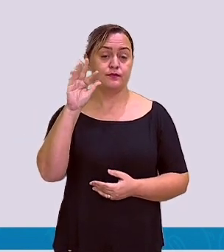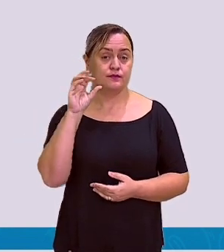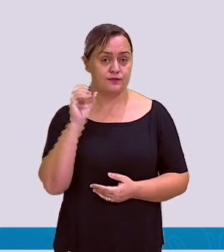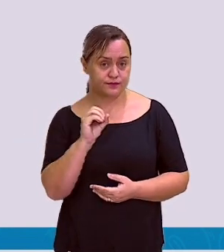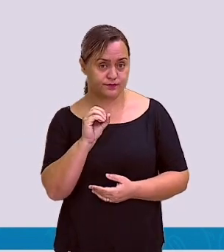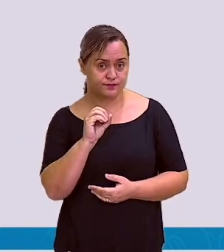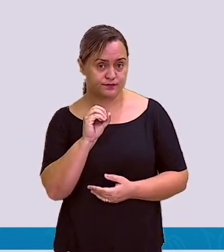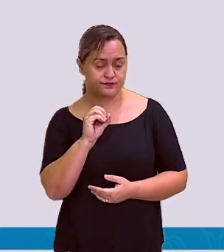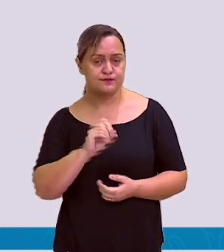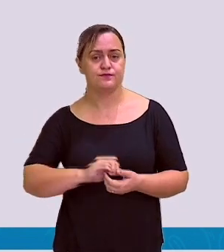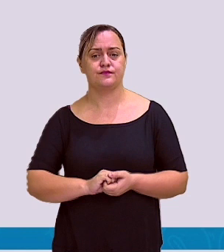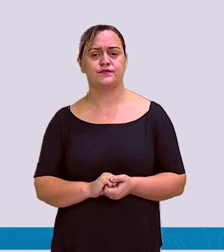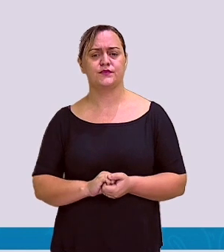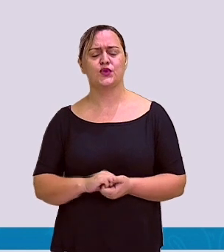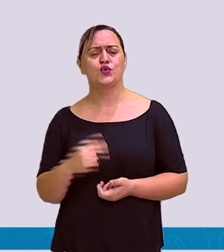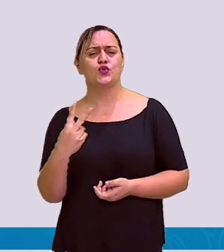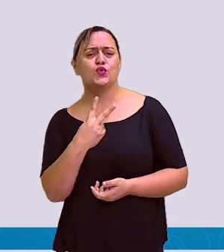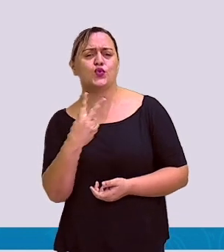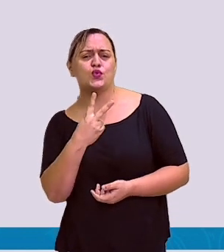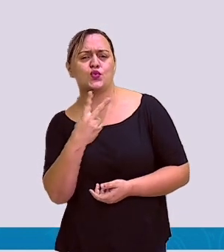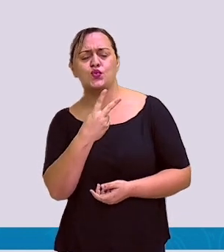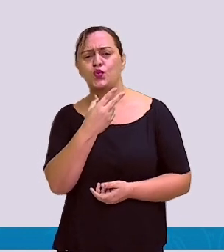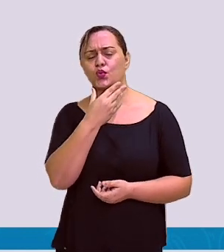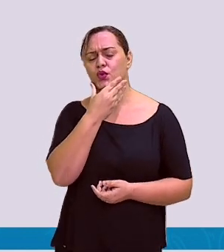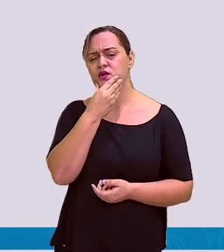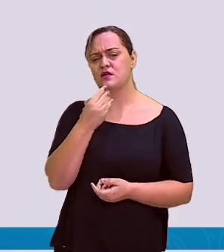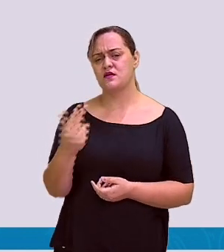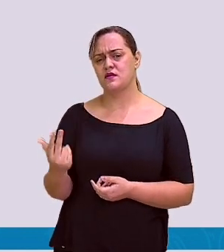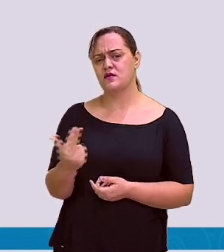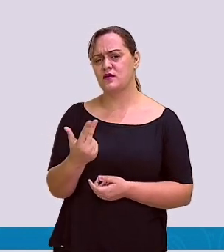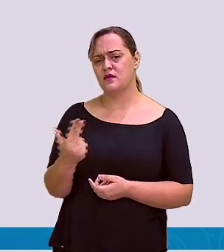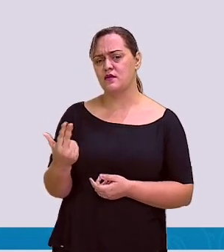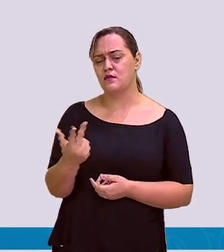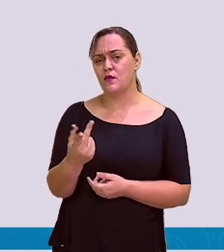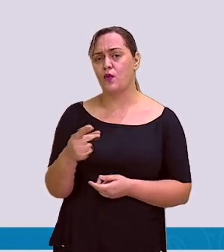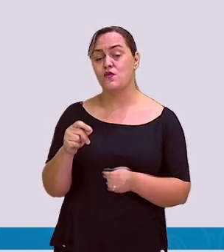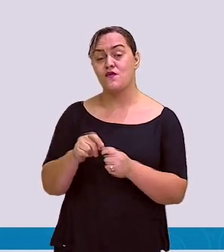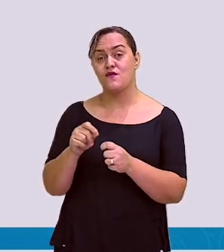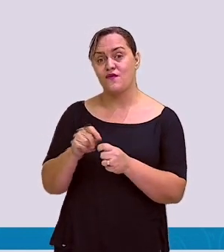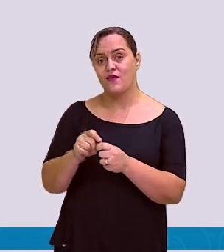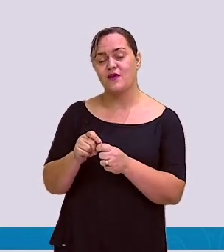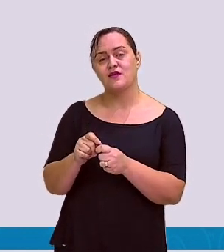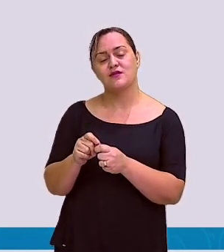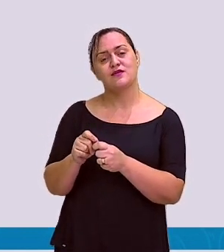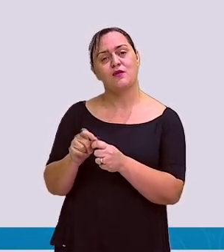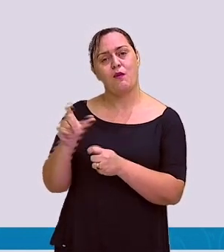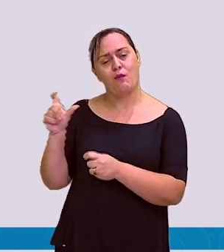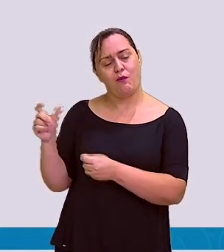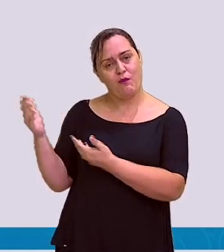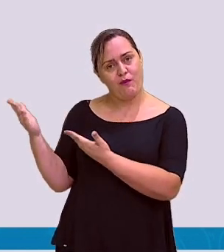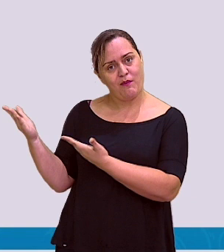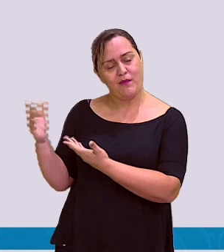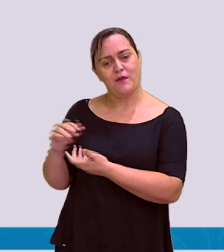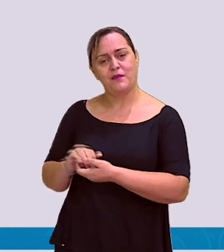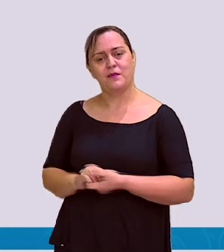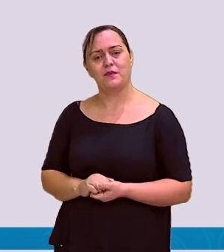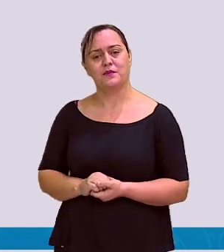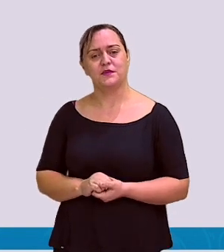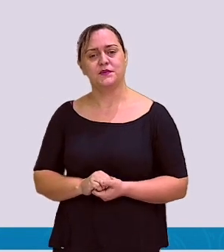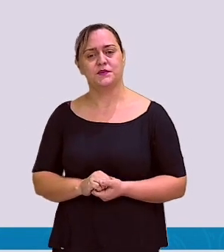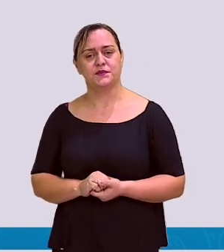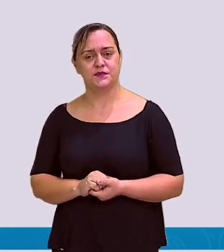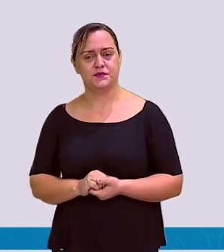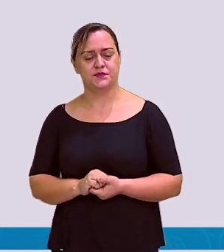cinetoscópio, os irmãos Lumière desenvolveram o cinematógrafo. Olha, primeiro lá, olha para você ver